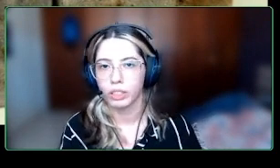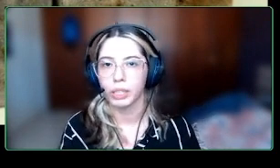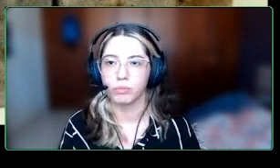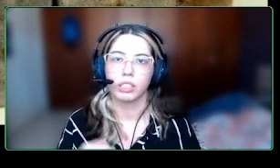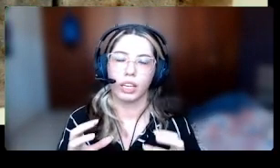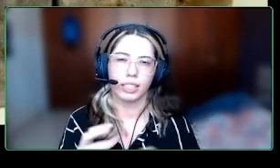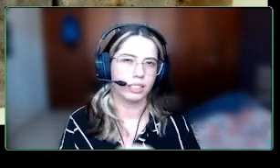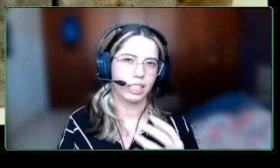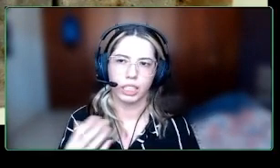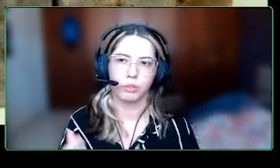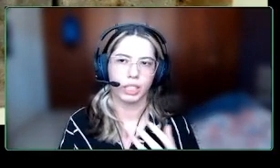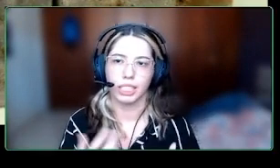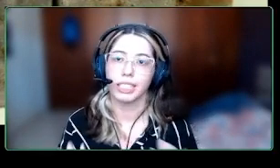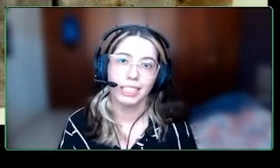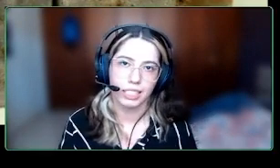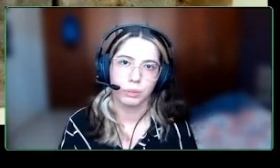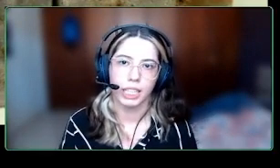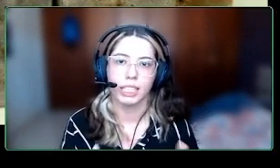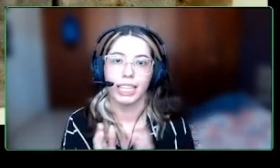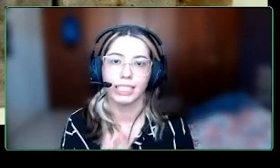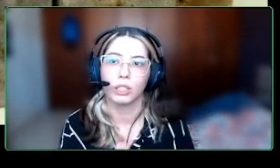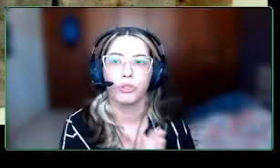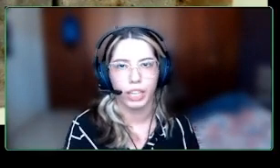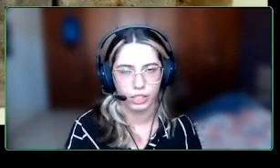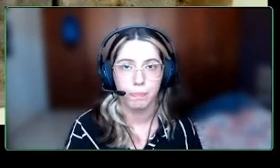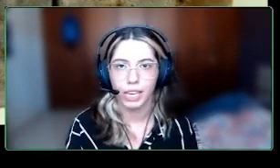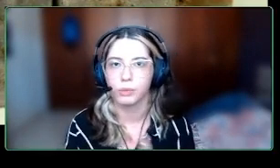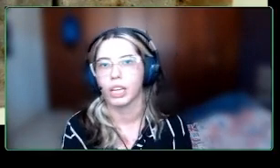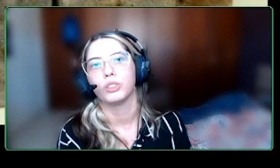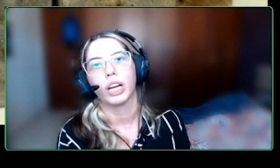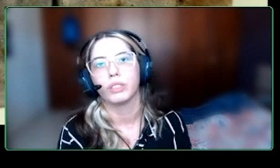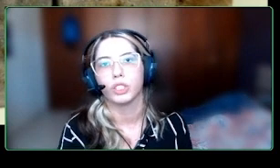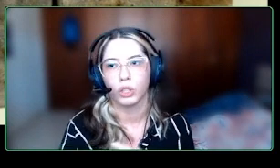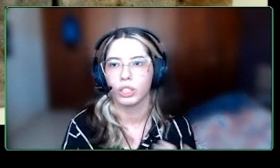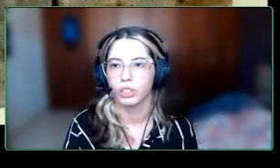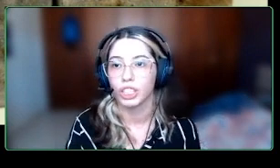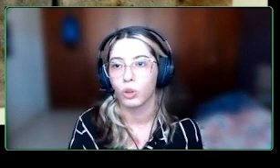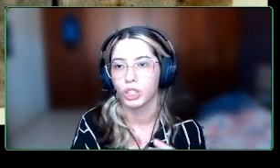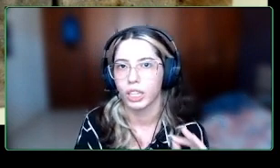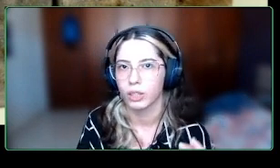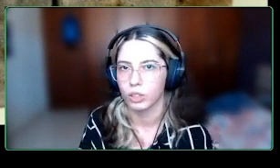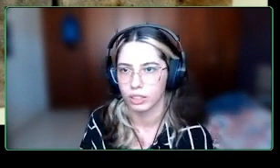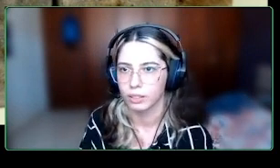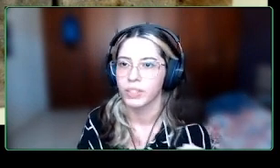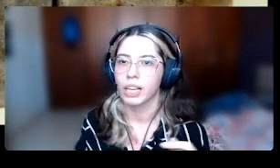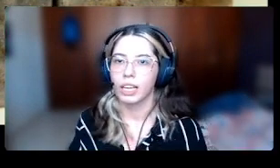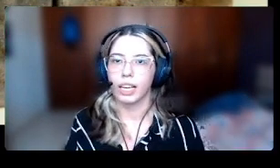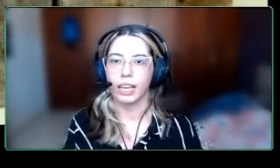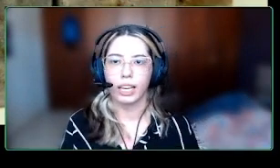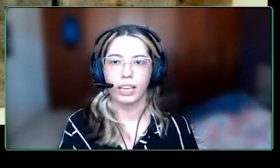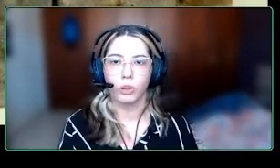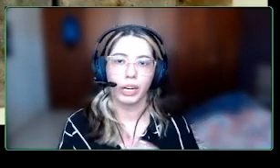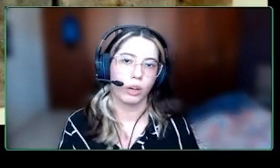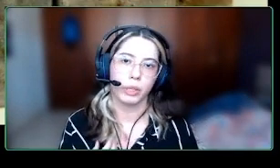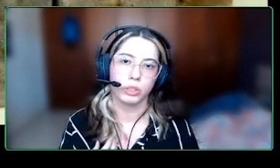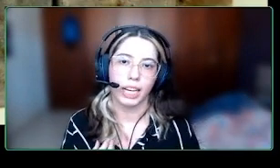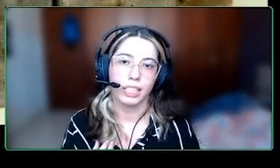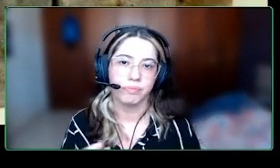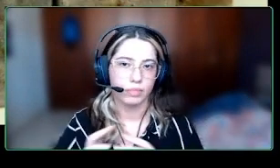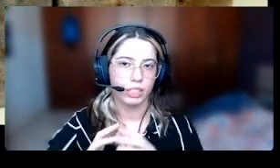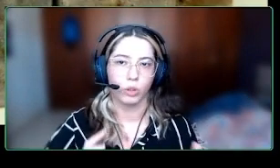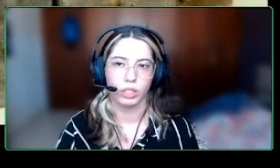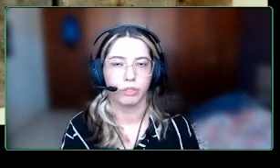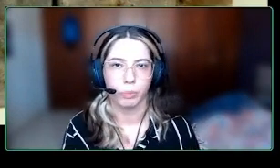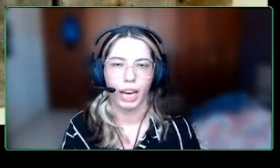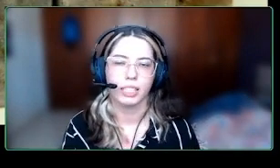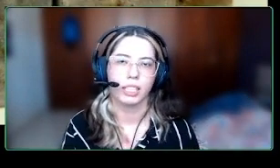Louro Vermelho. Esses adesivos, as densidades dessas madeiras, elas são diferentes, mesmo sendo de árvores dicotiledôneas. Comparando com a Pinus taida,